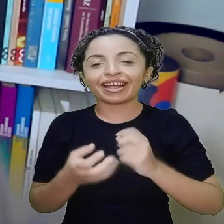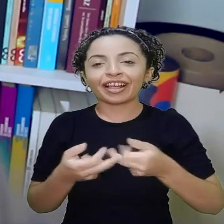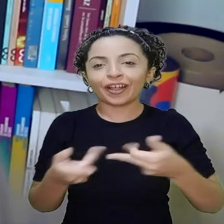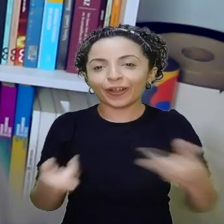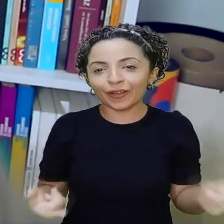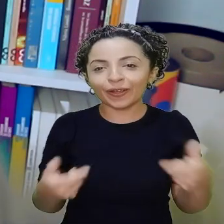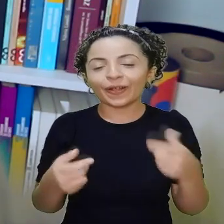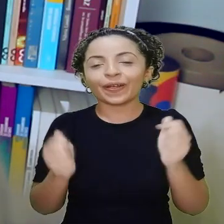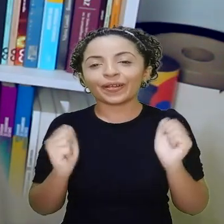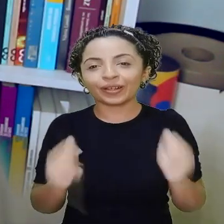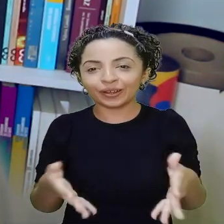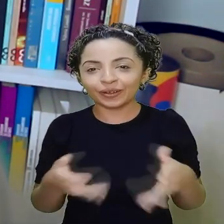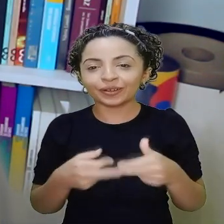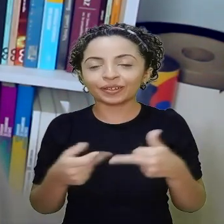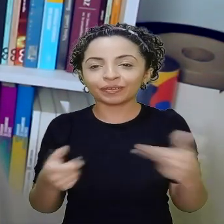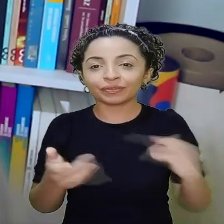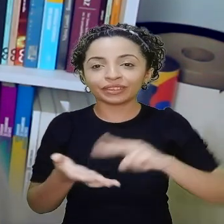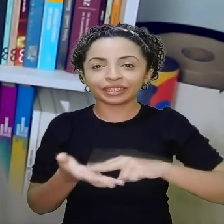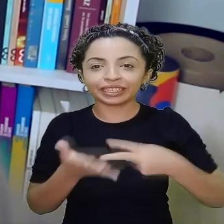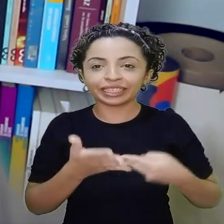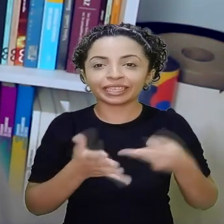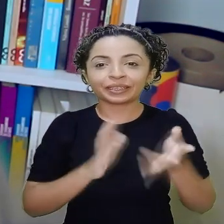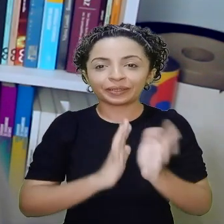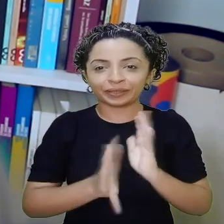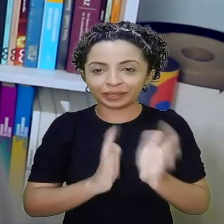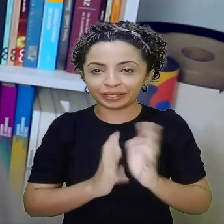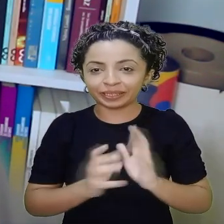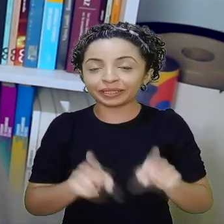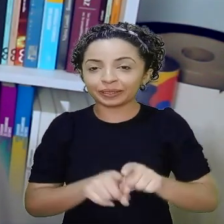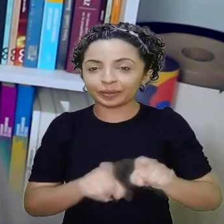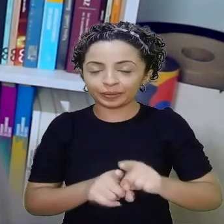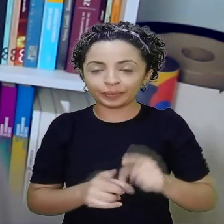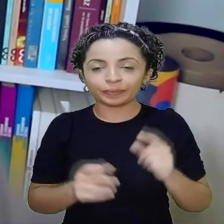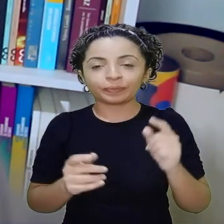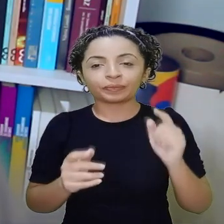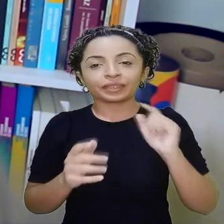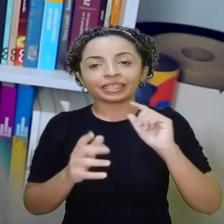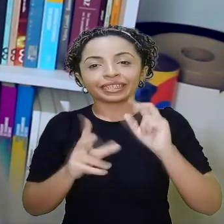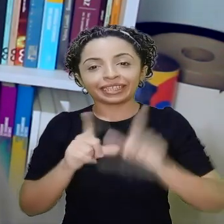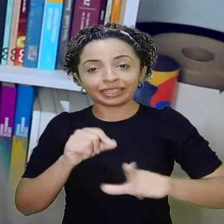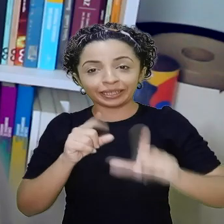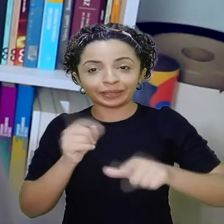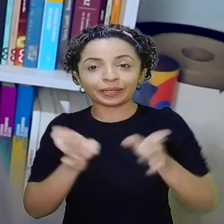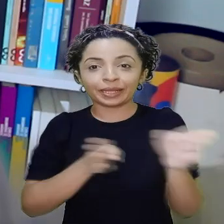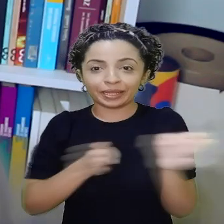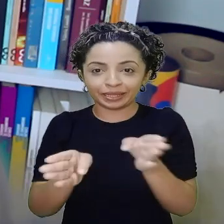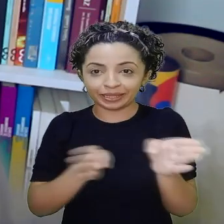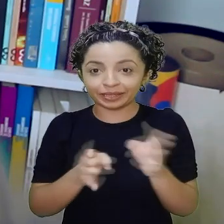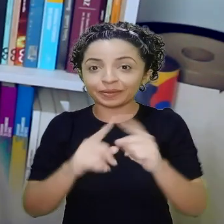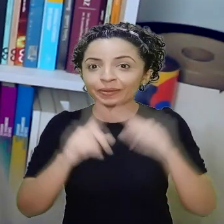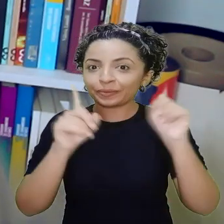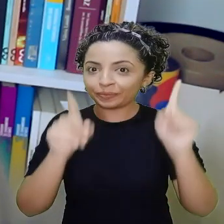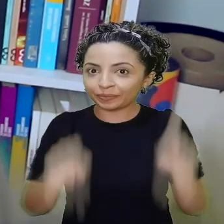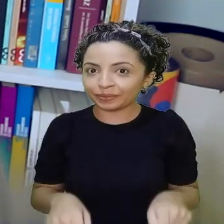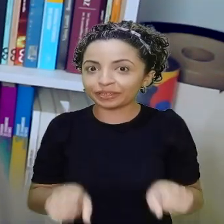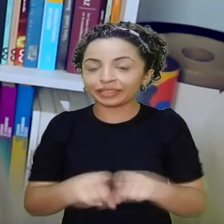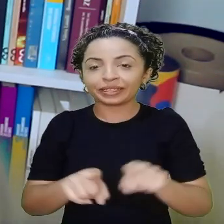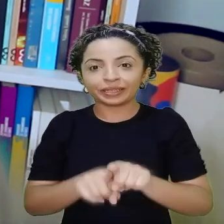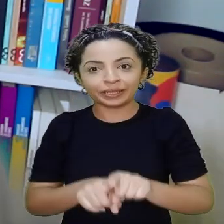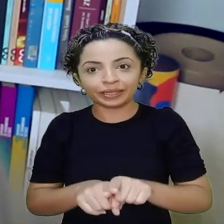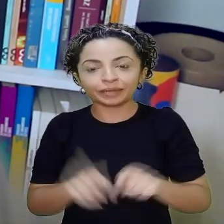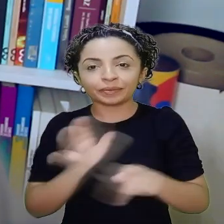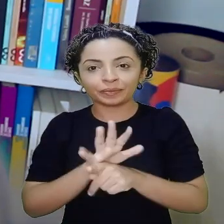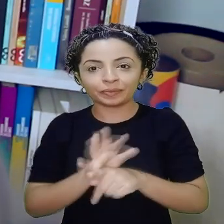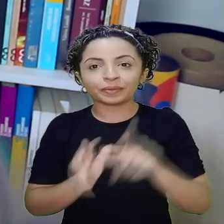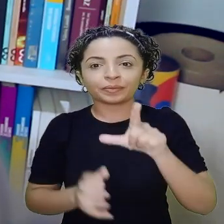tem crescido no nosso número de membros e isso ajuda a pagar nossos custos, a investir na tradução em libras